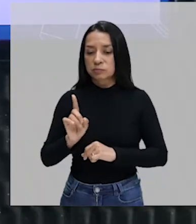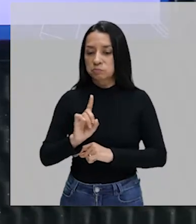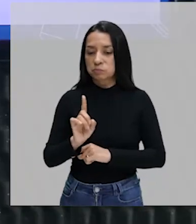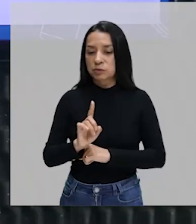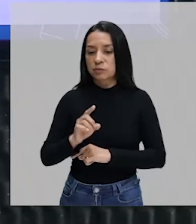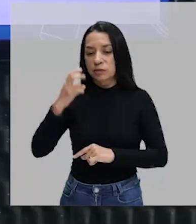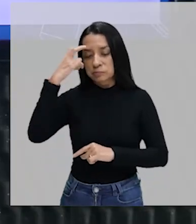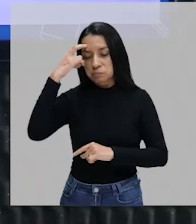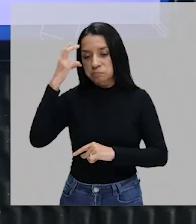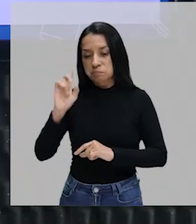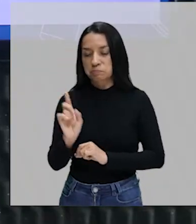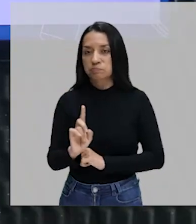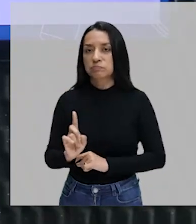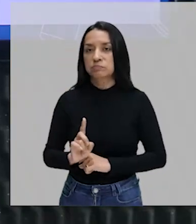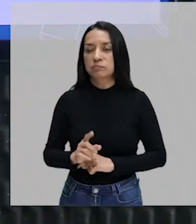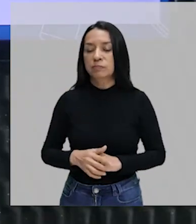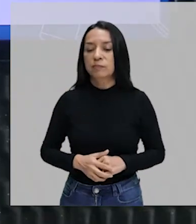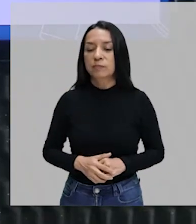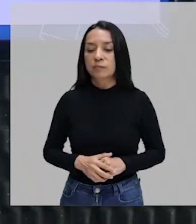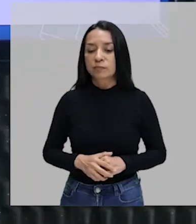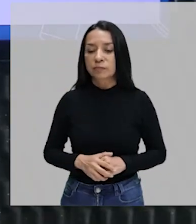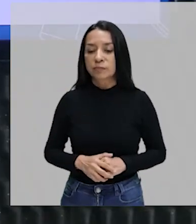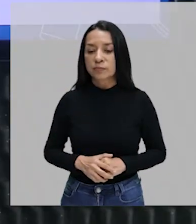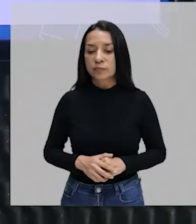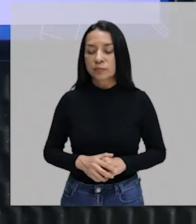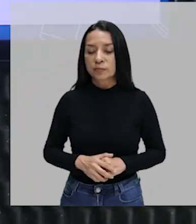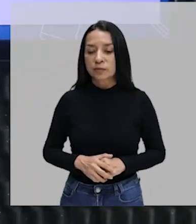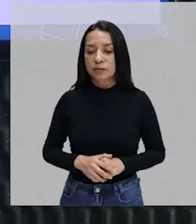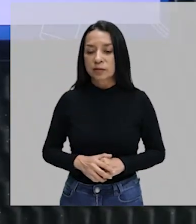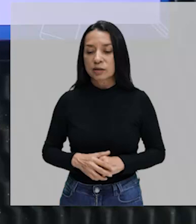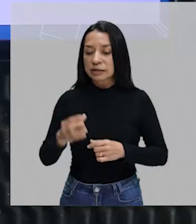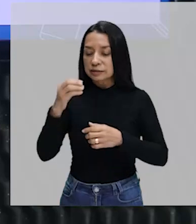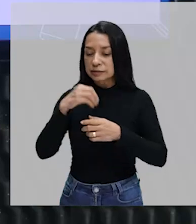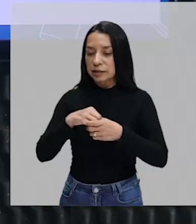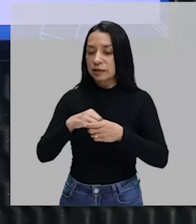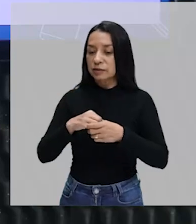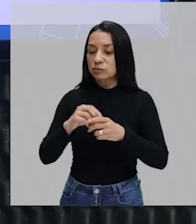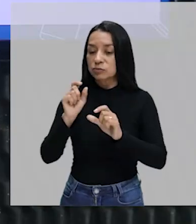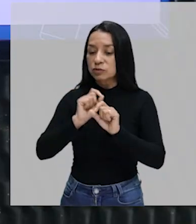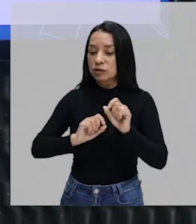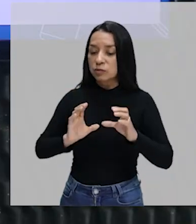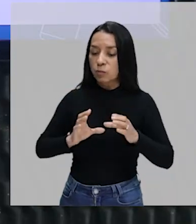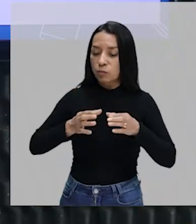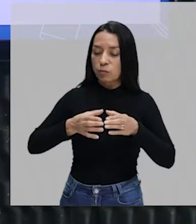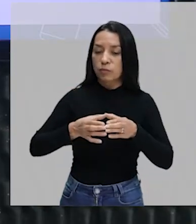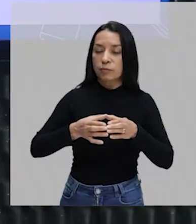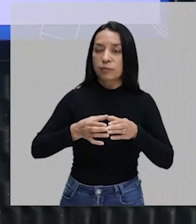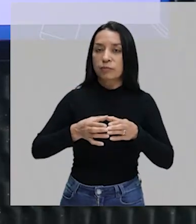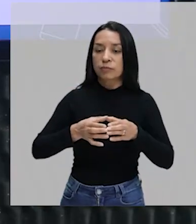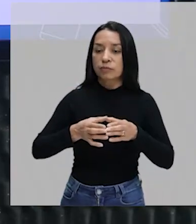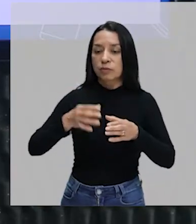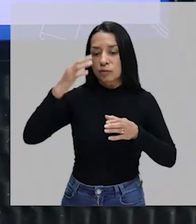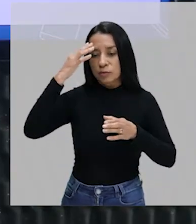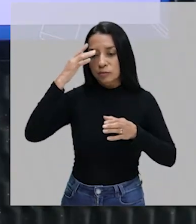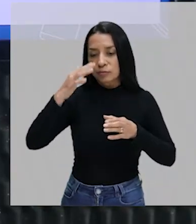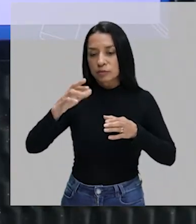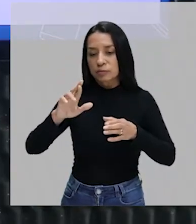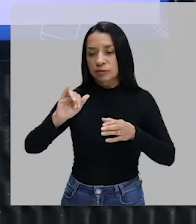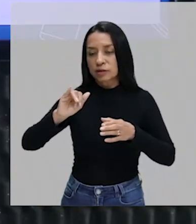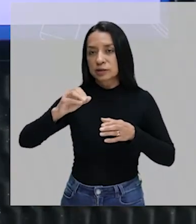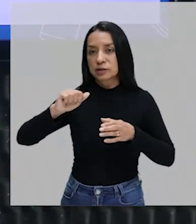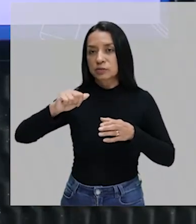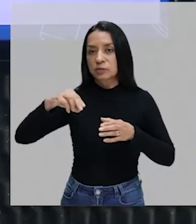com certeza. Tá? O intelecto ali ele está dentro de uma categorização do pensamento